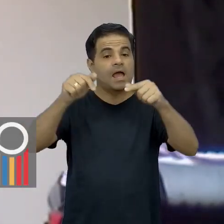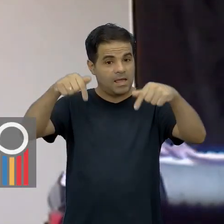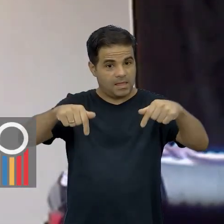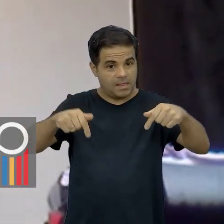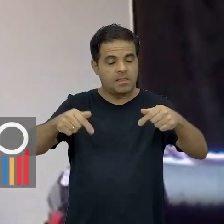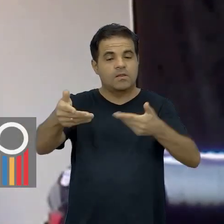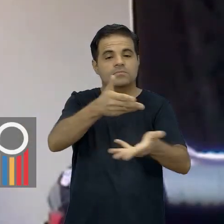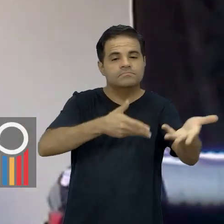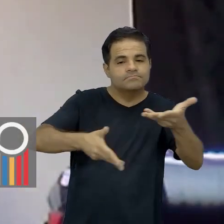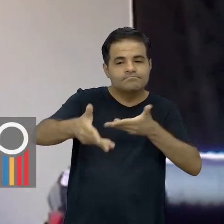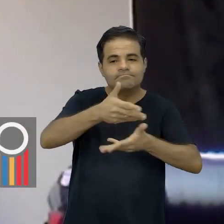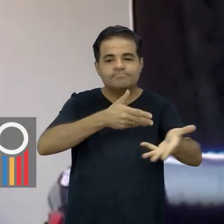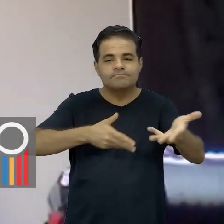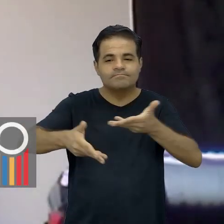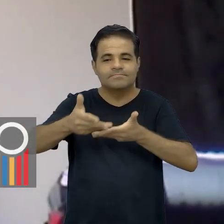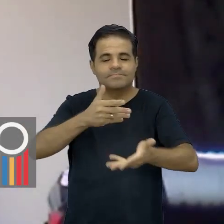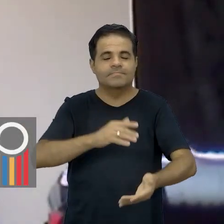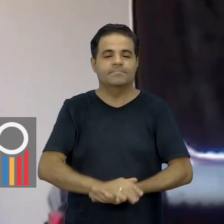nossa interação.